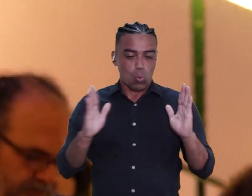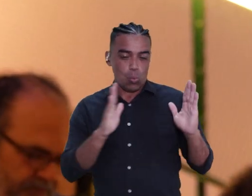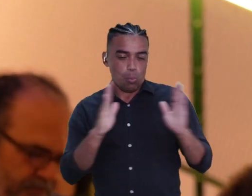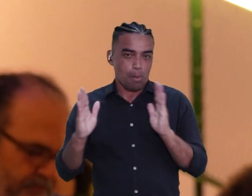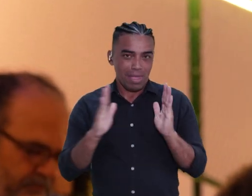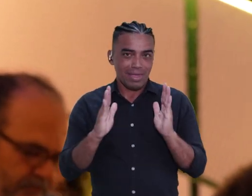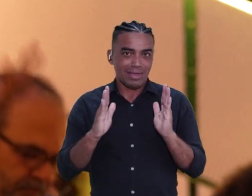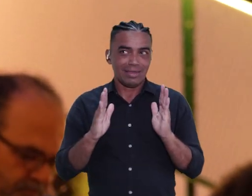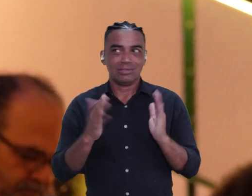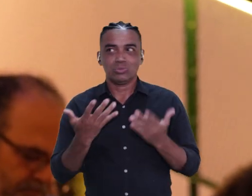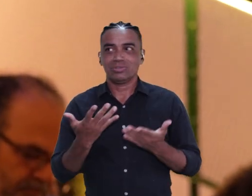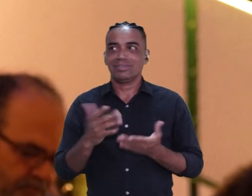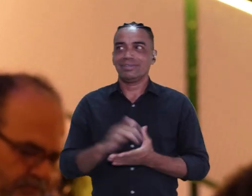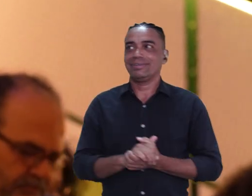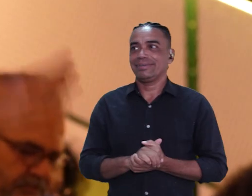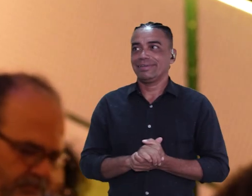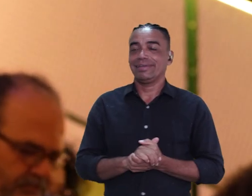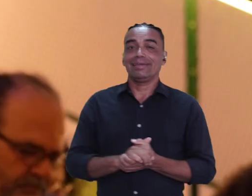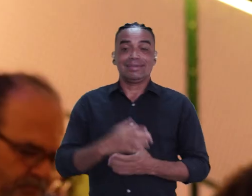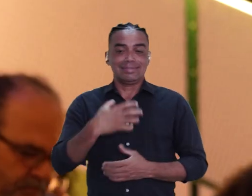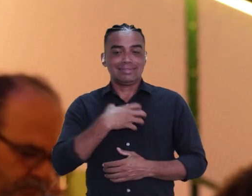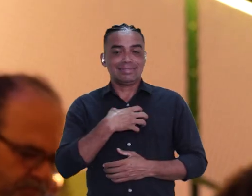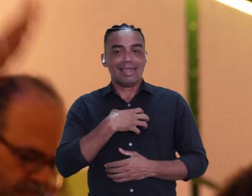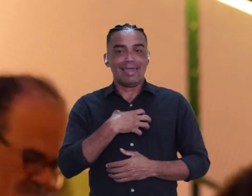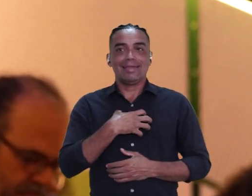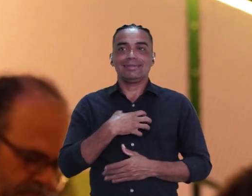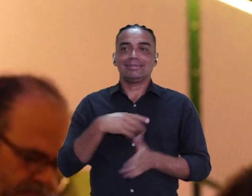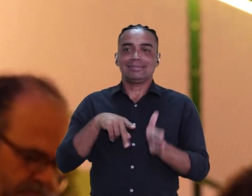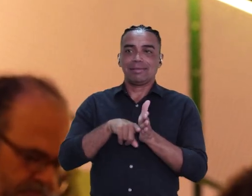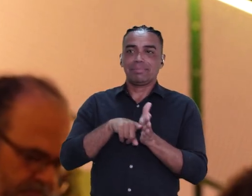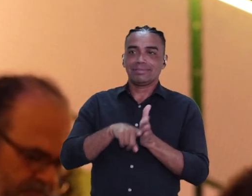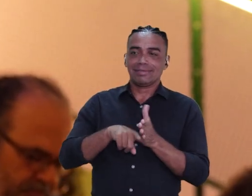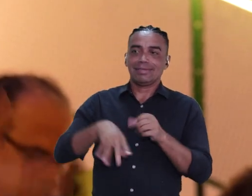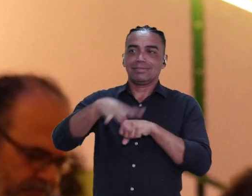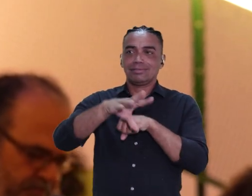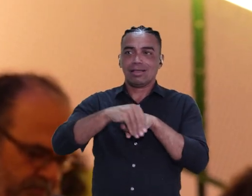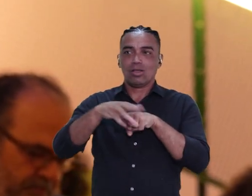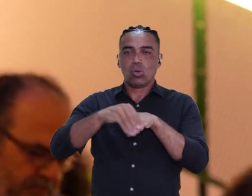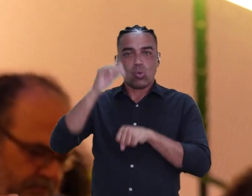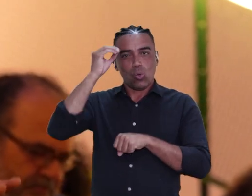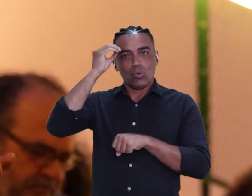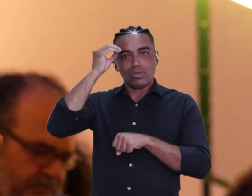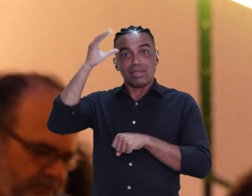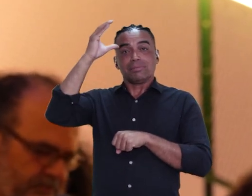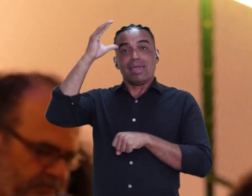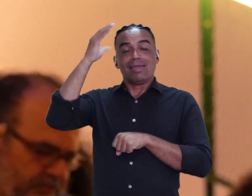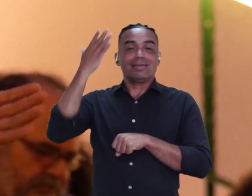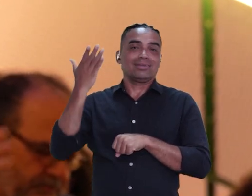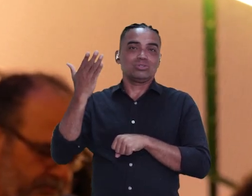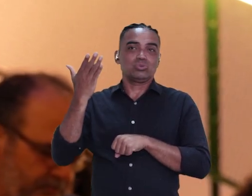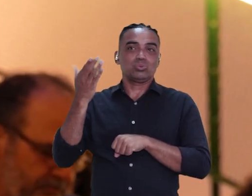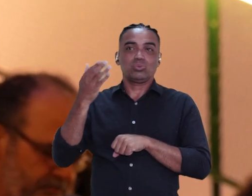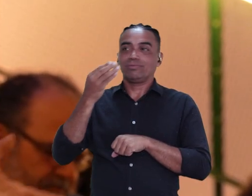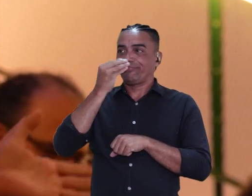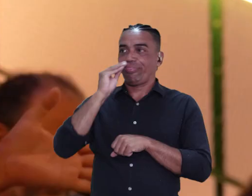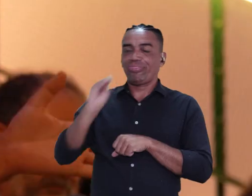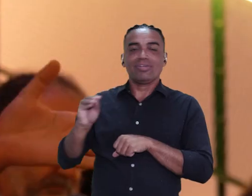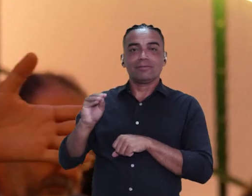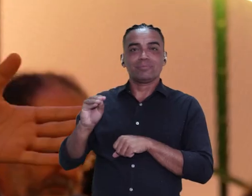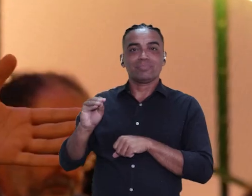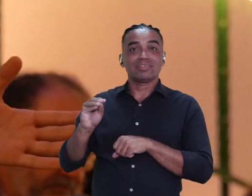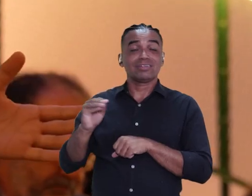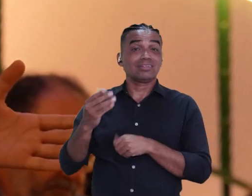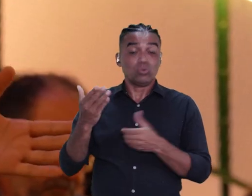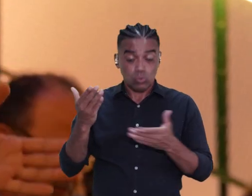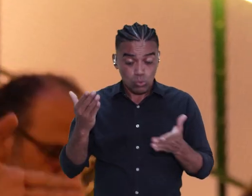se detratou a ciência, o conhecimento, o saber, depois de tanta